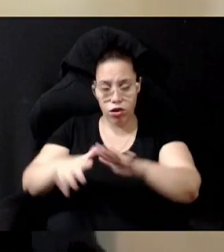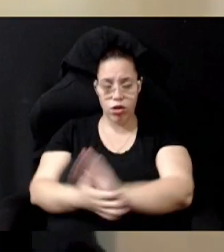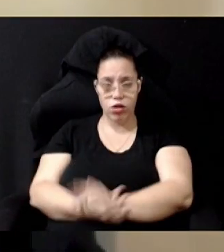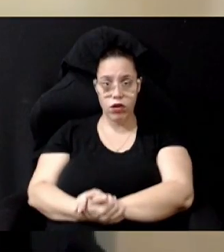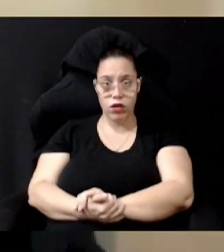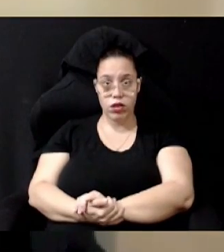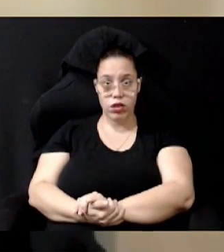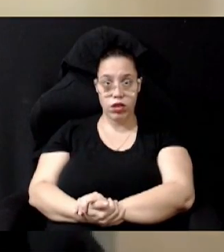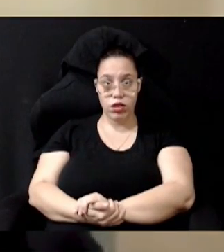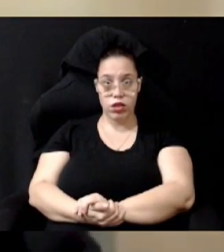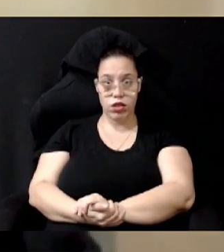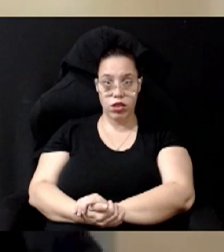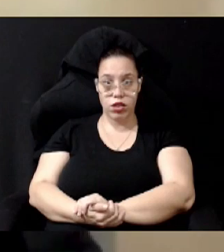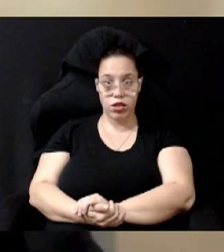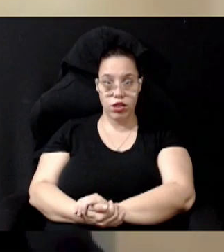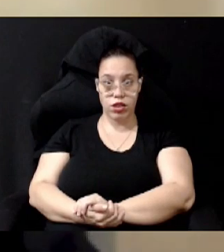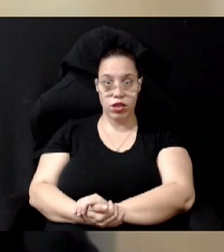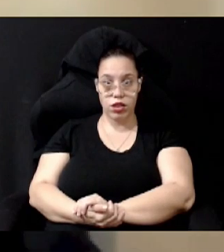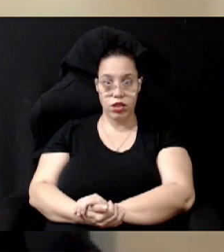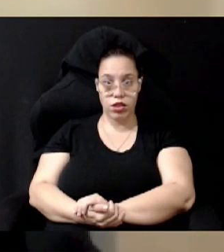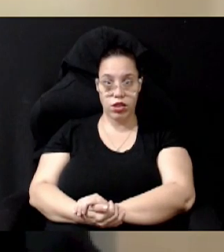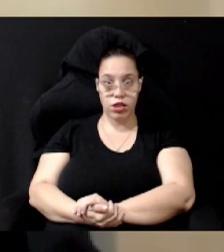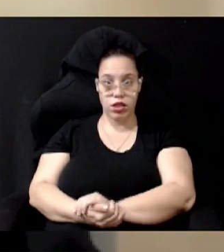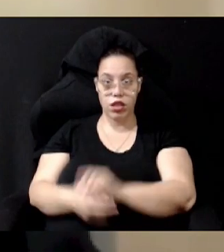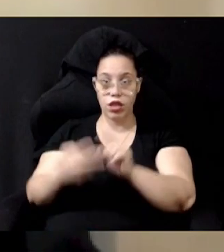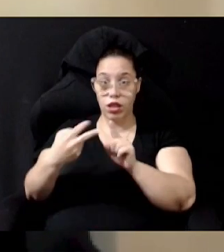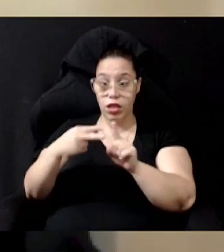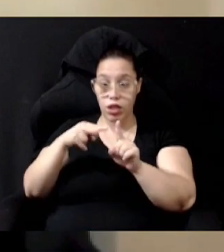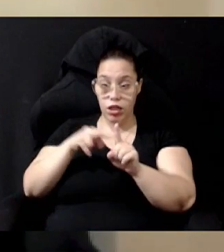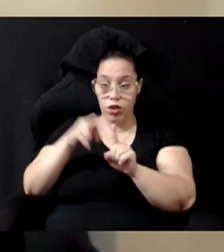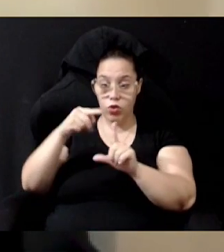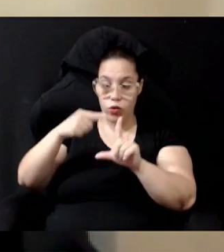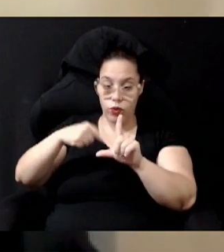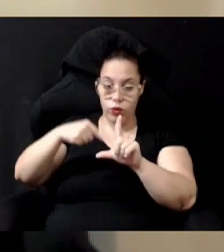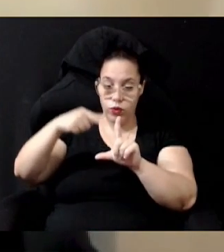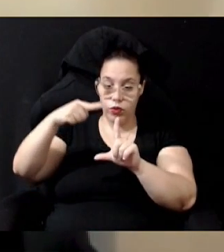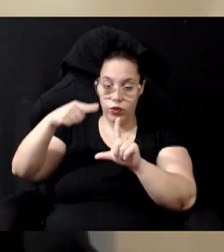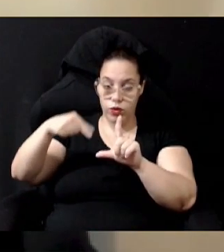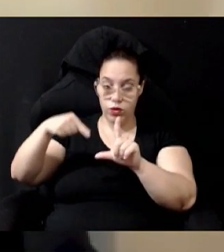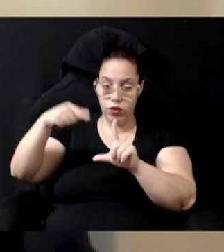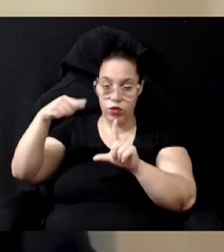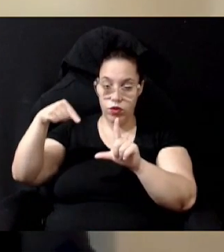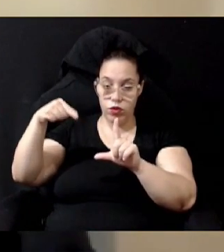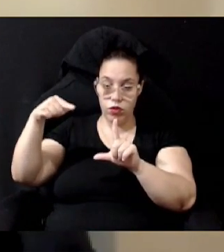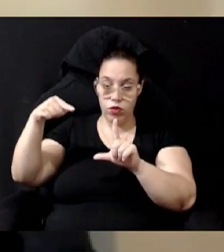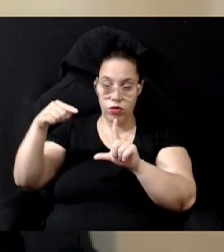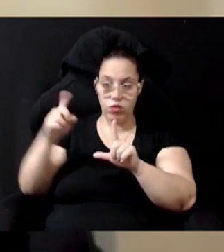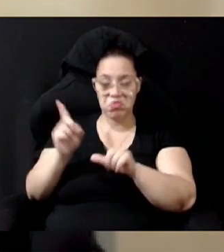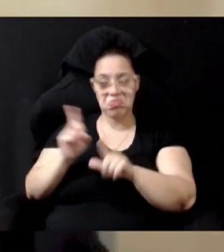Ah, do ponto de vista estatístico, ainda não fez grande diferença.